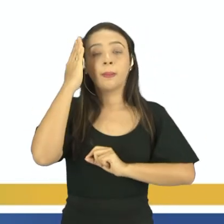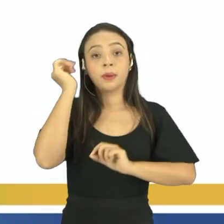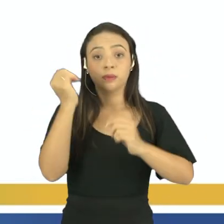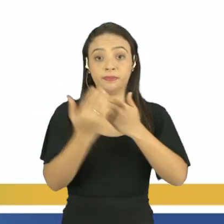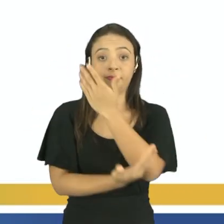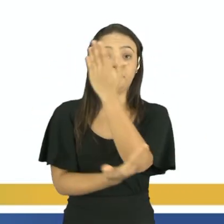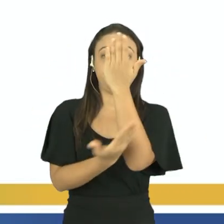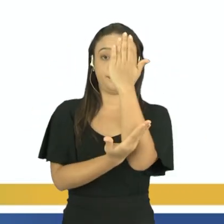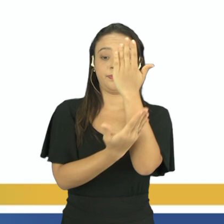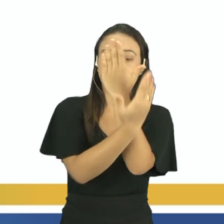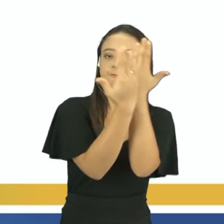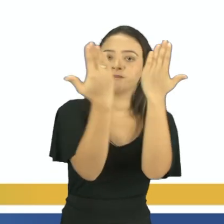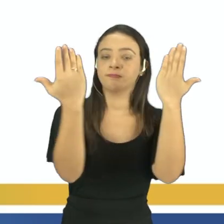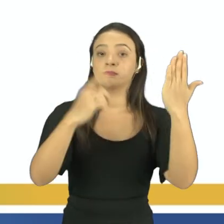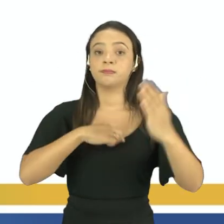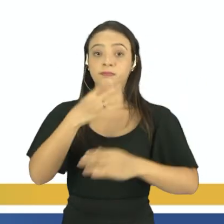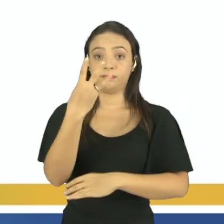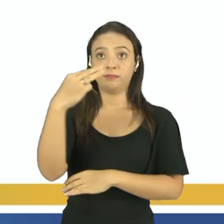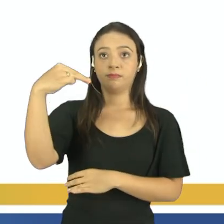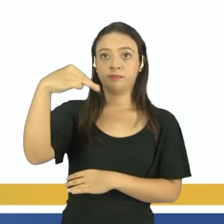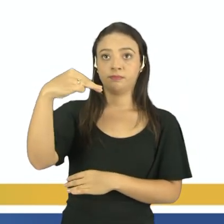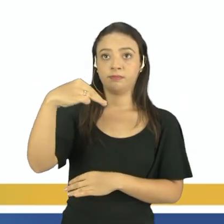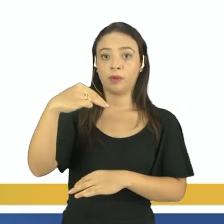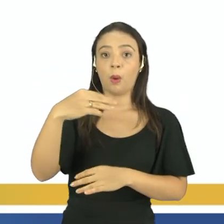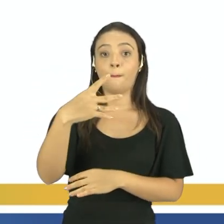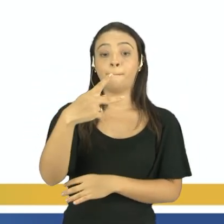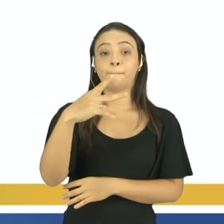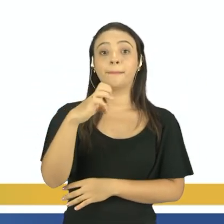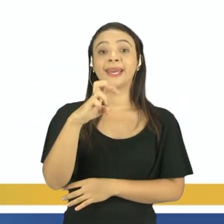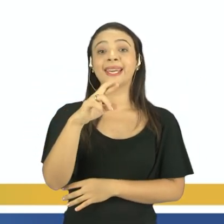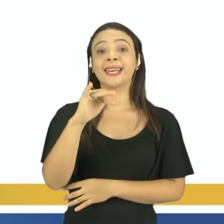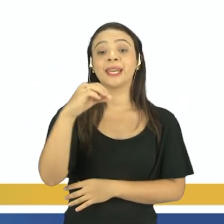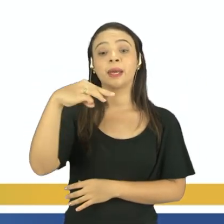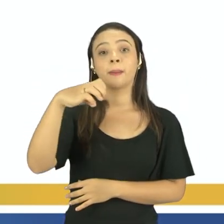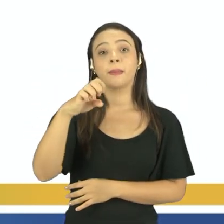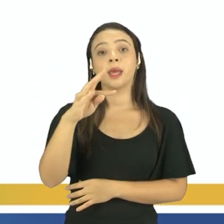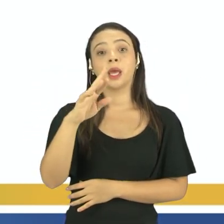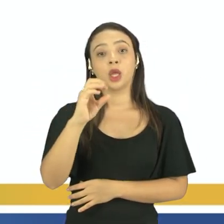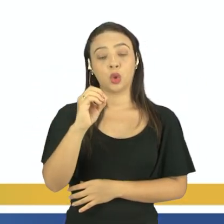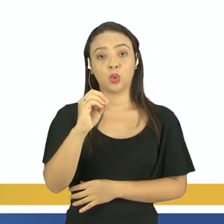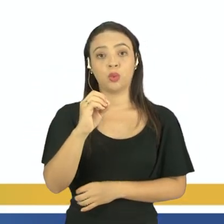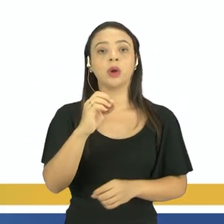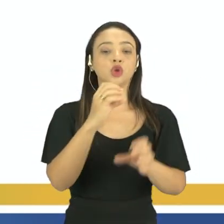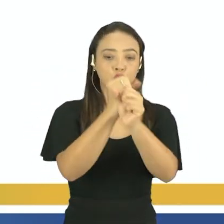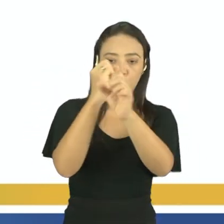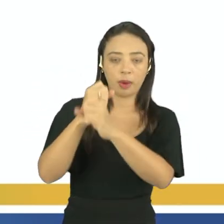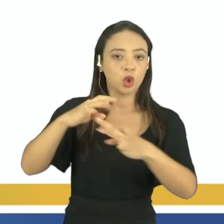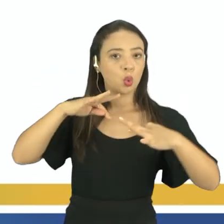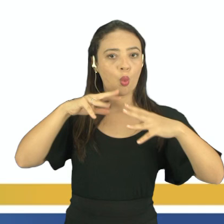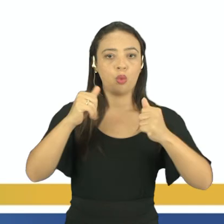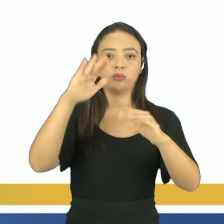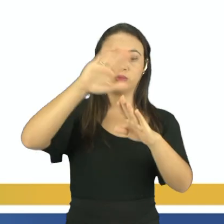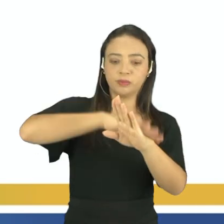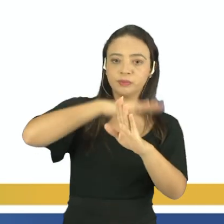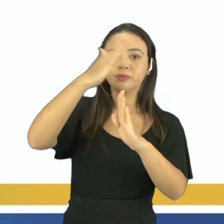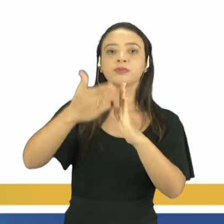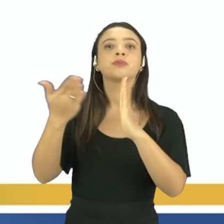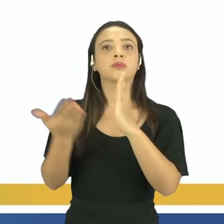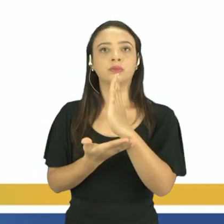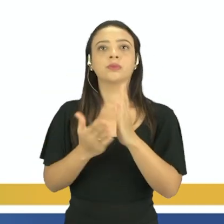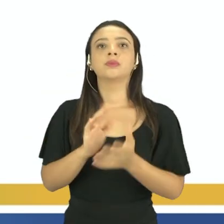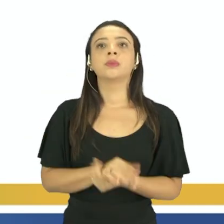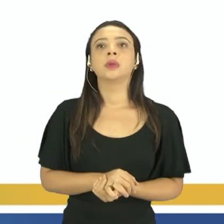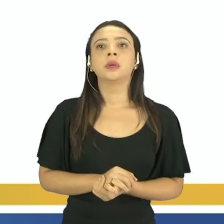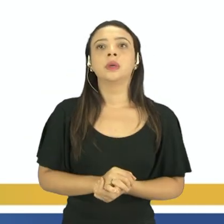3 metros, como a questão informou, né? O perímetro do lote 1 vai ser dado pela soma de seus lados, certo? Então, temos aí perímetro, né,